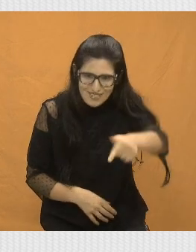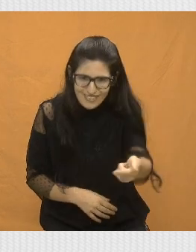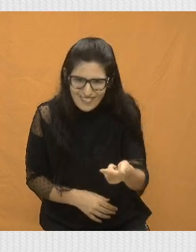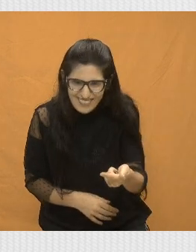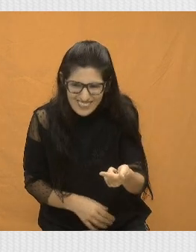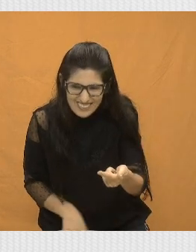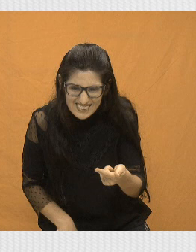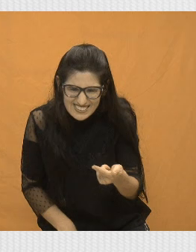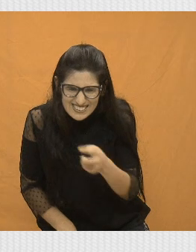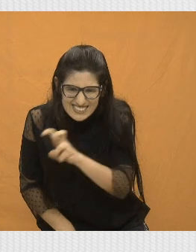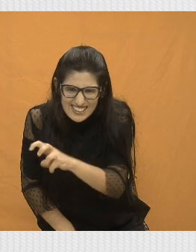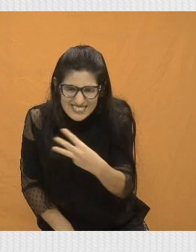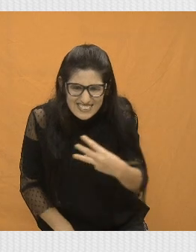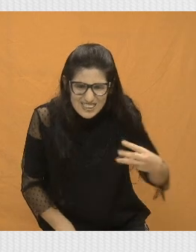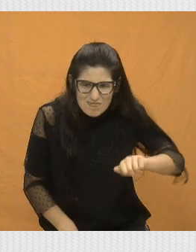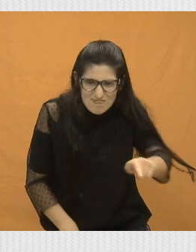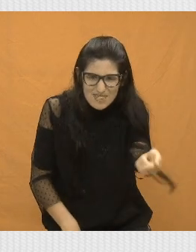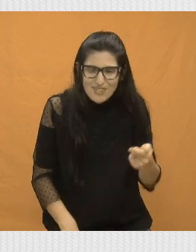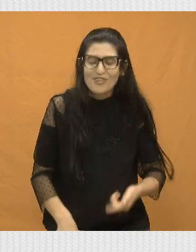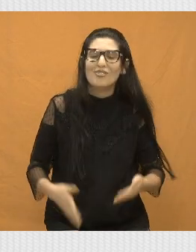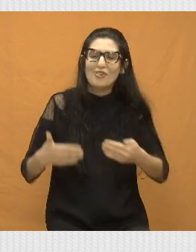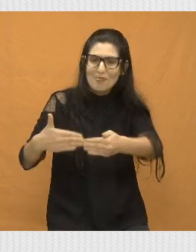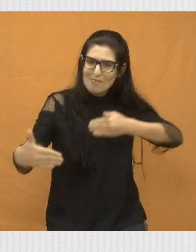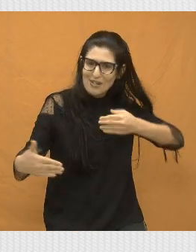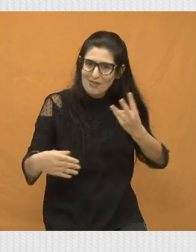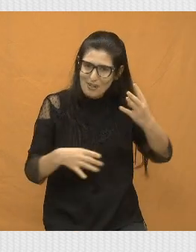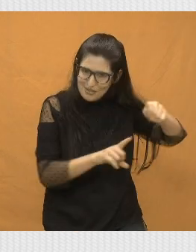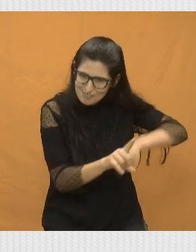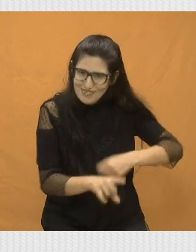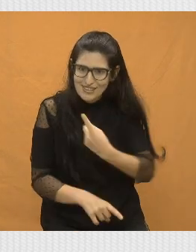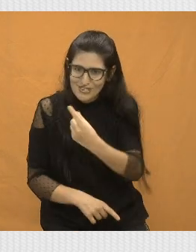346.533.000, liquidado no primeiro quadrimestre,